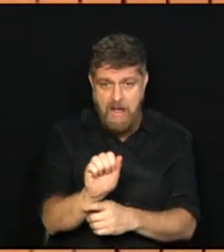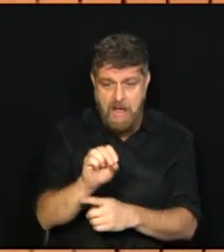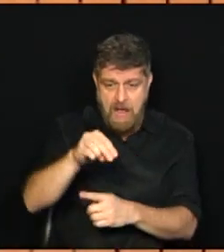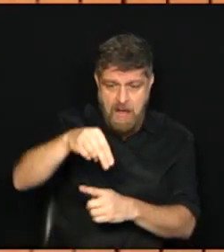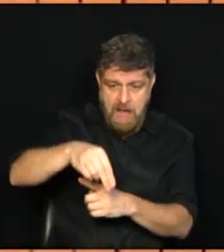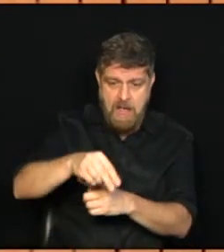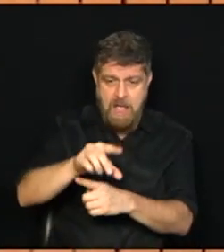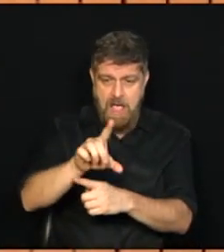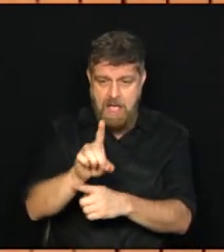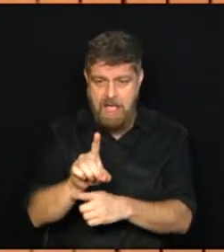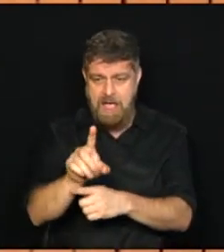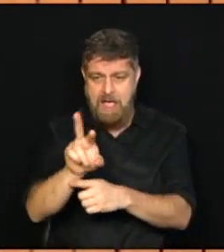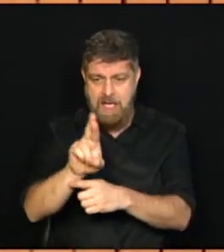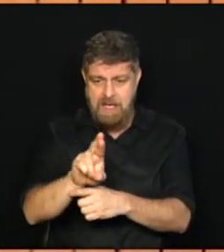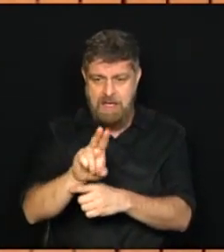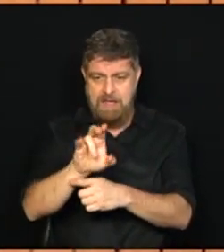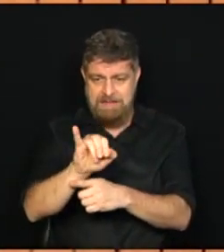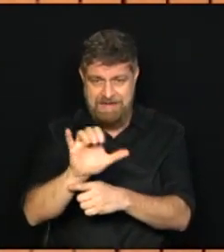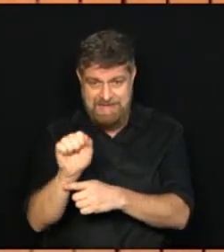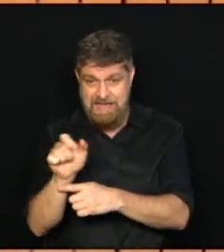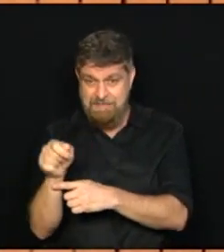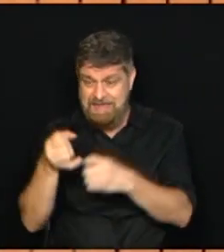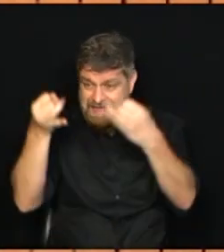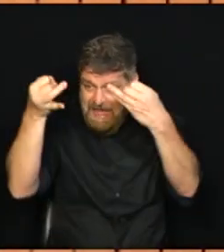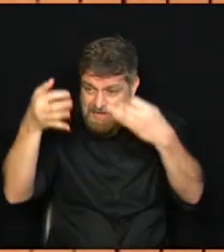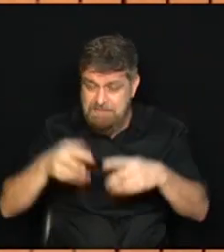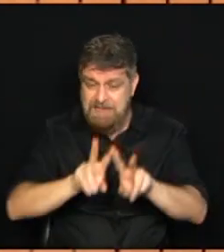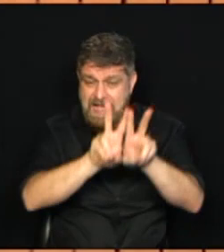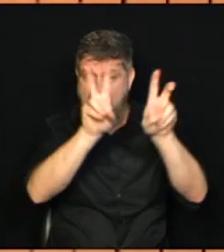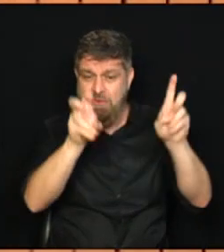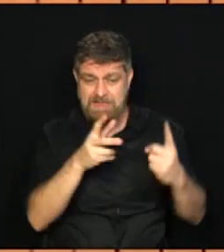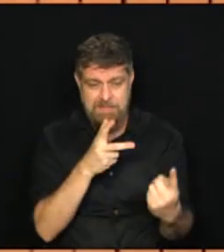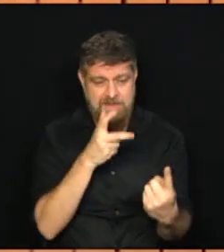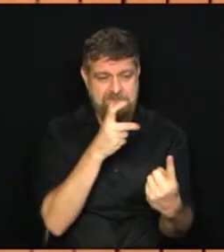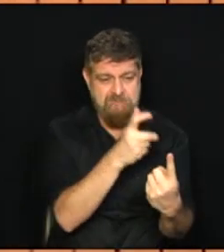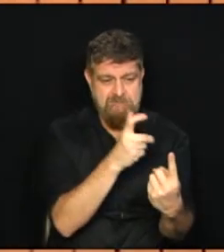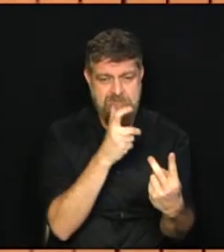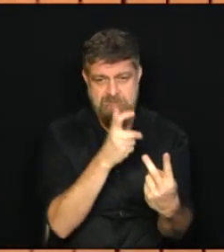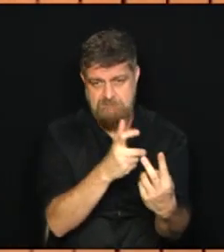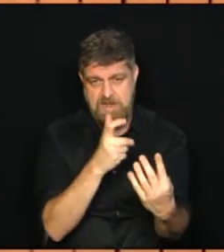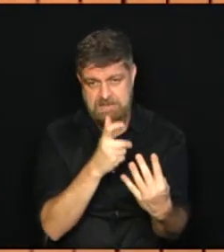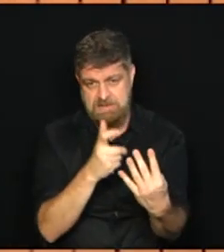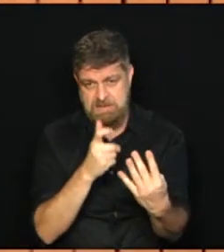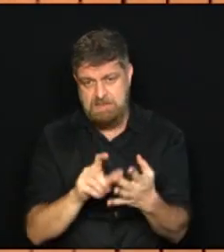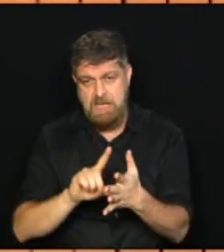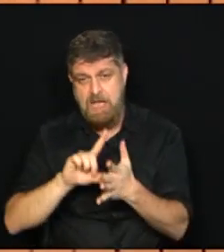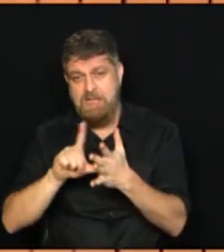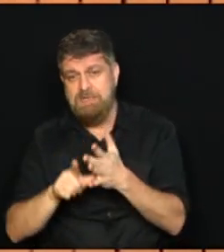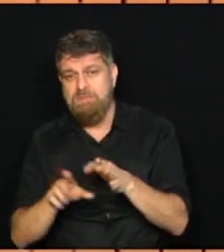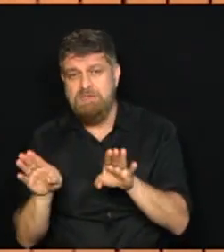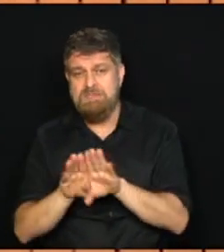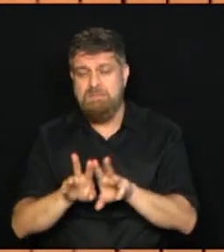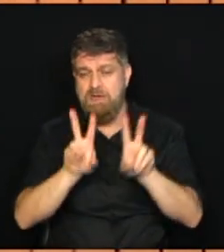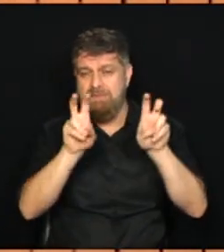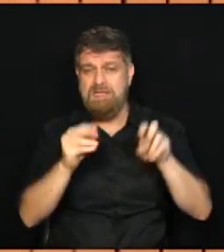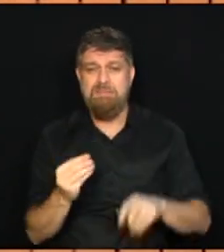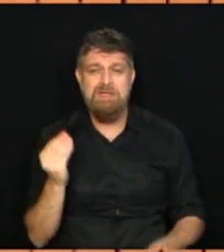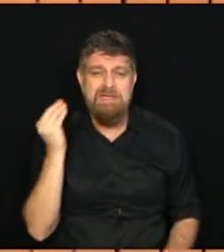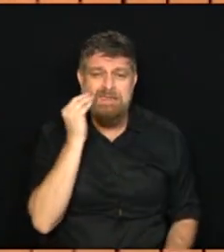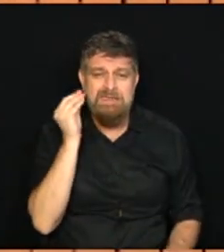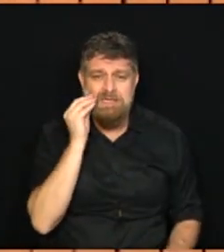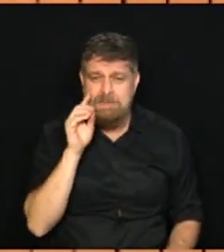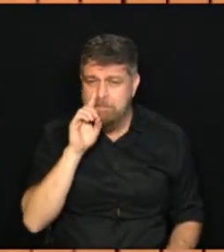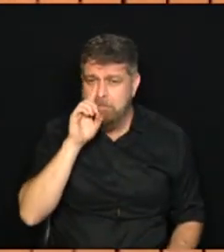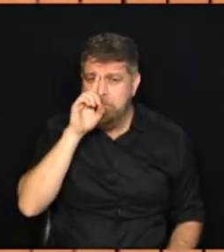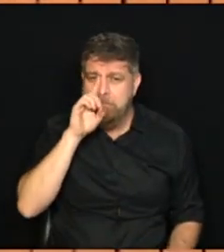posicione a respeito das vacinas. Depois a gente pode abrir o tema também de testagem, né? Ela